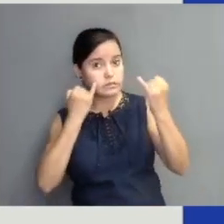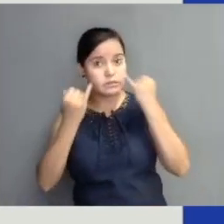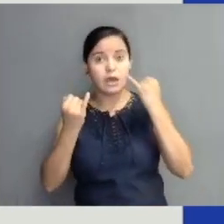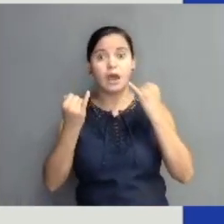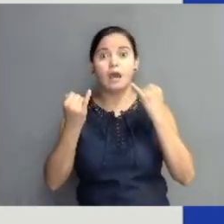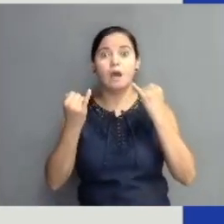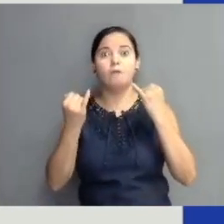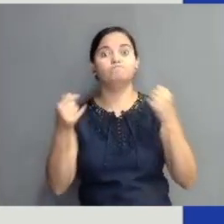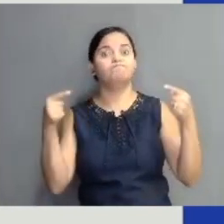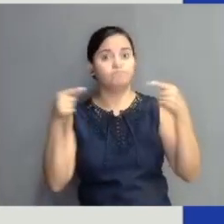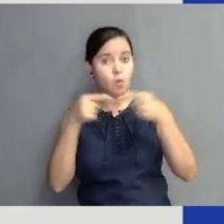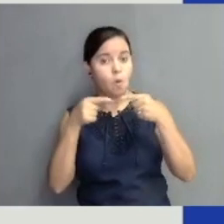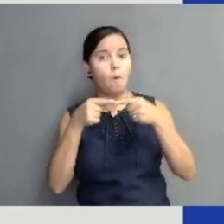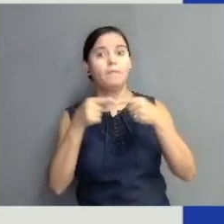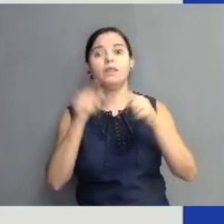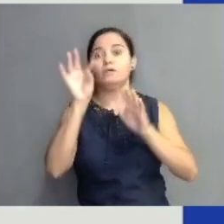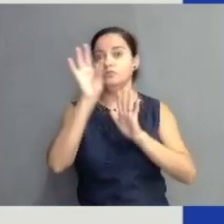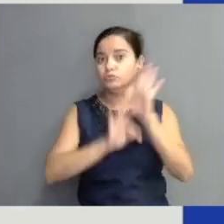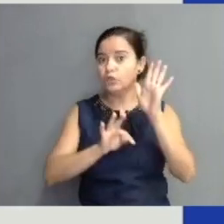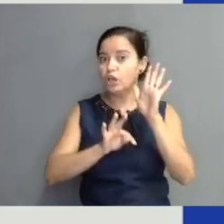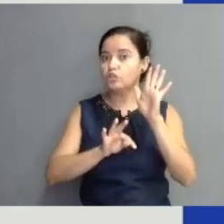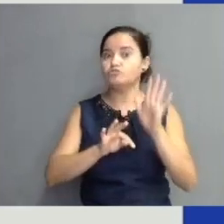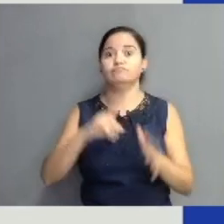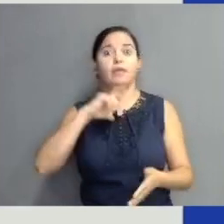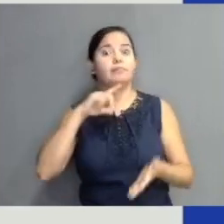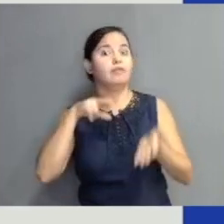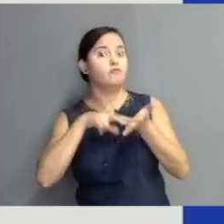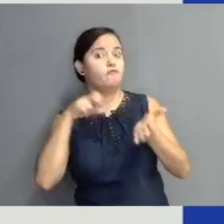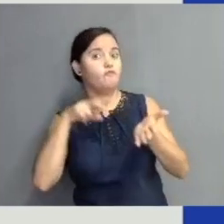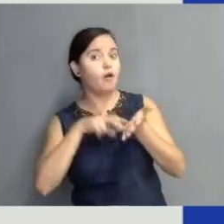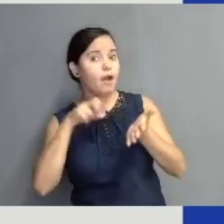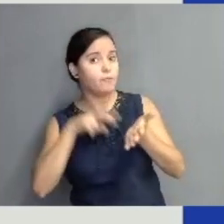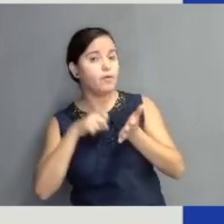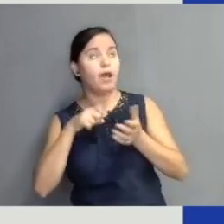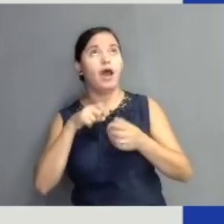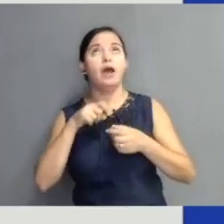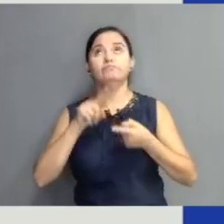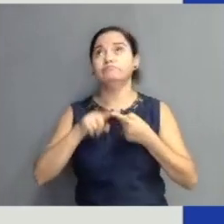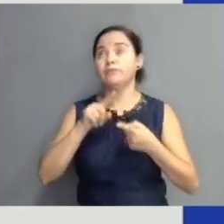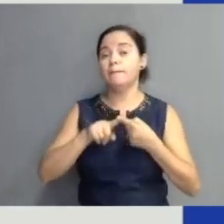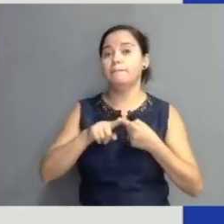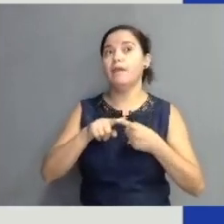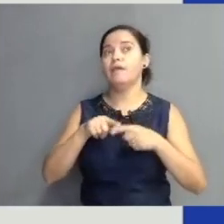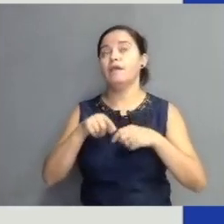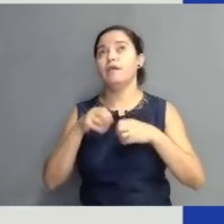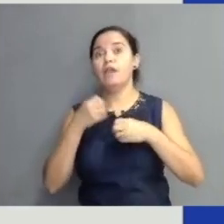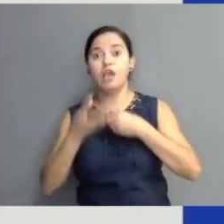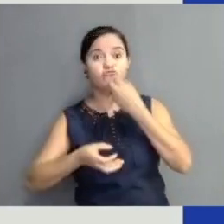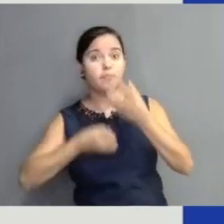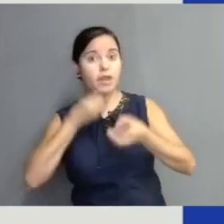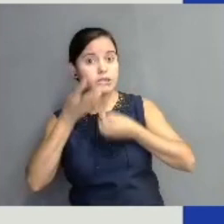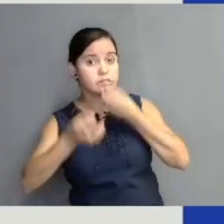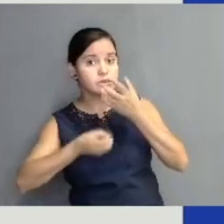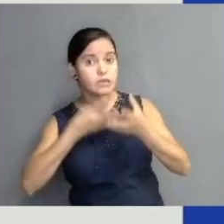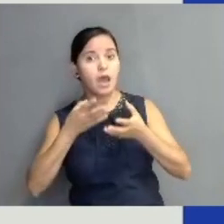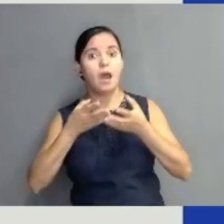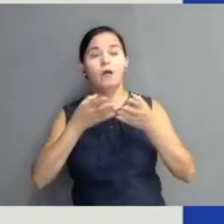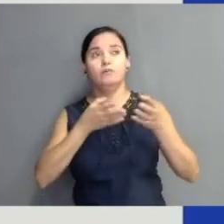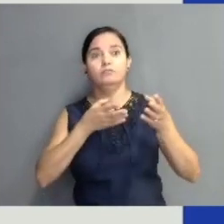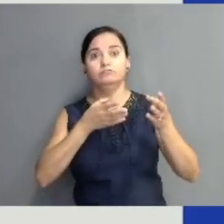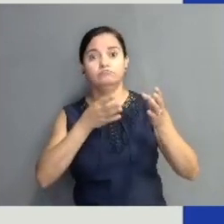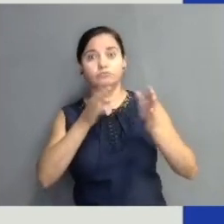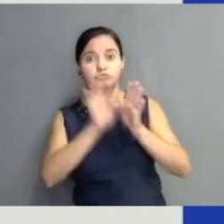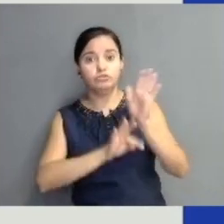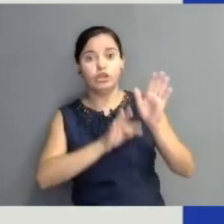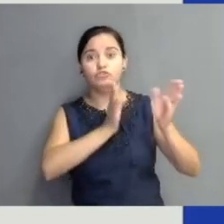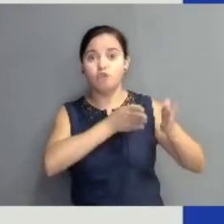texto, utilizando vocabulários e expressões do texto original e a ordem das palavras para que o texto